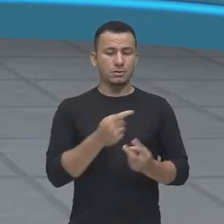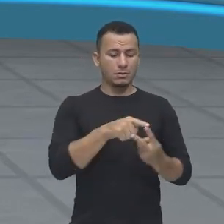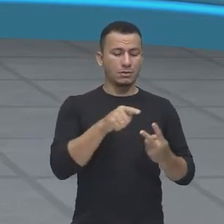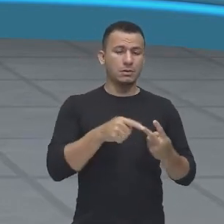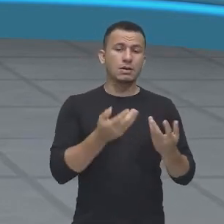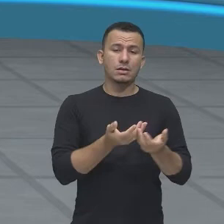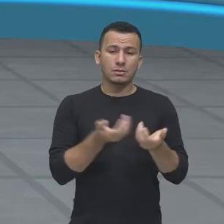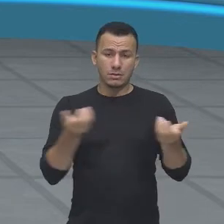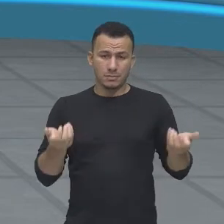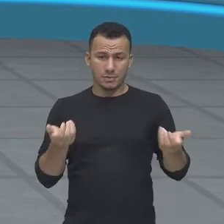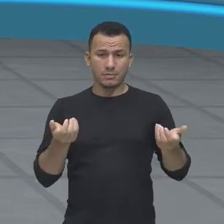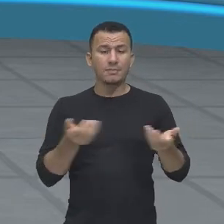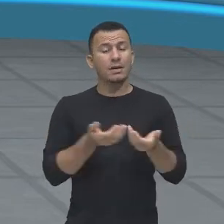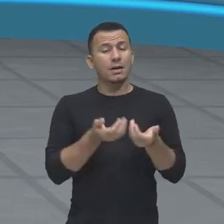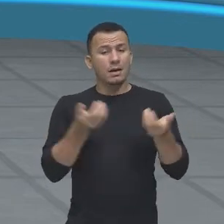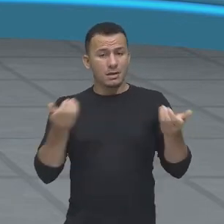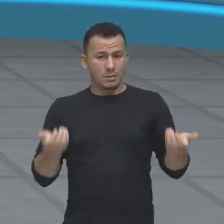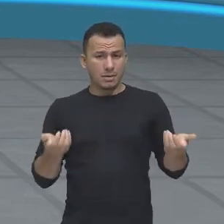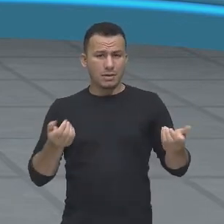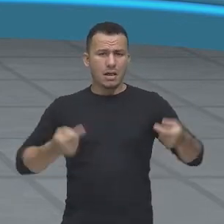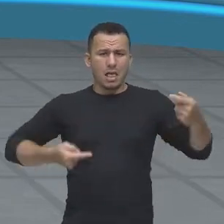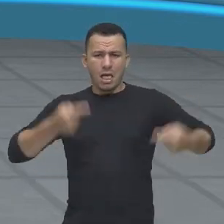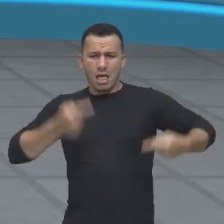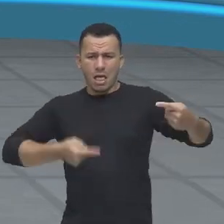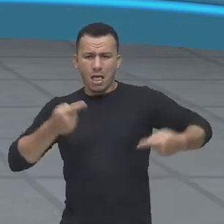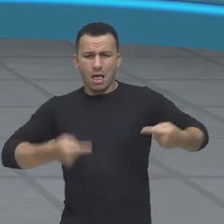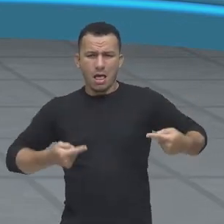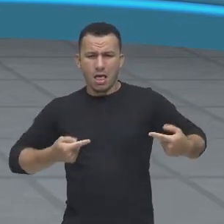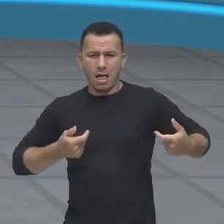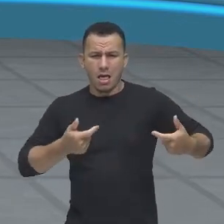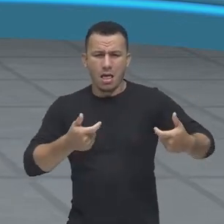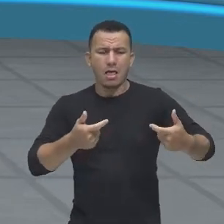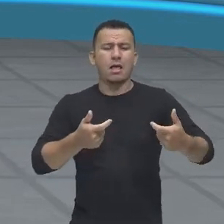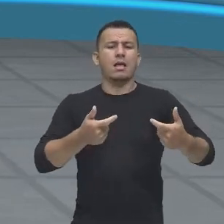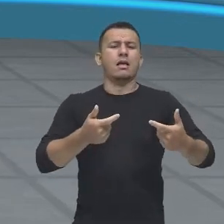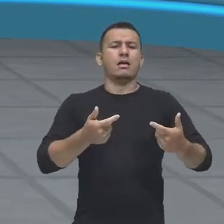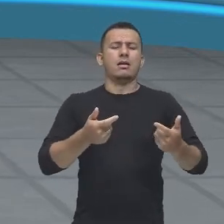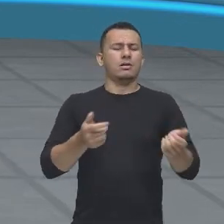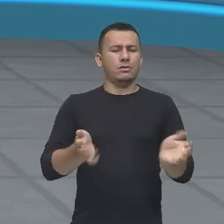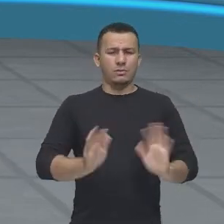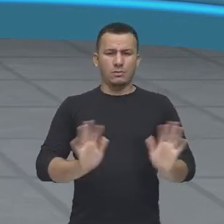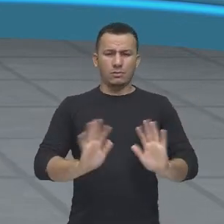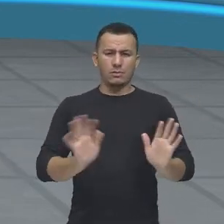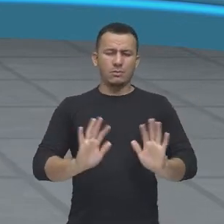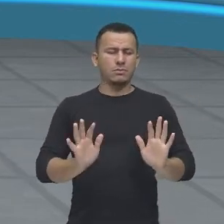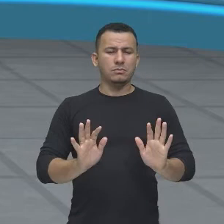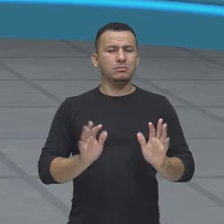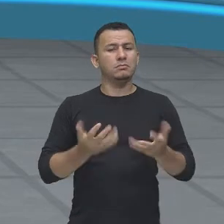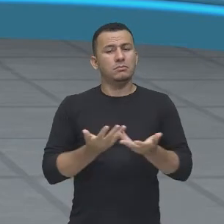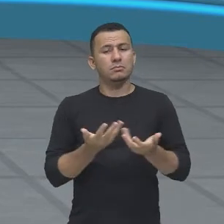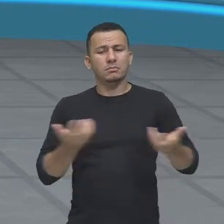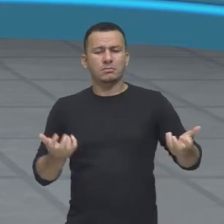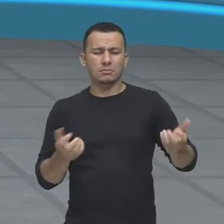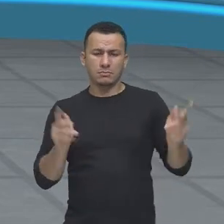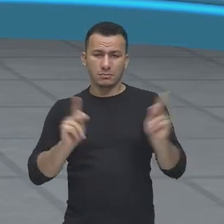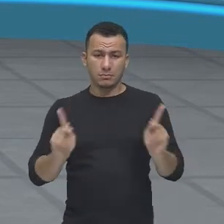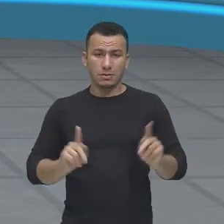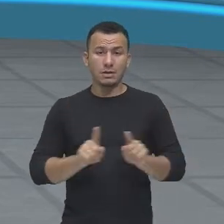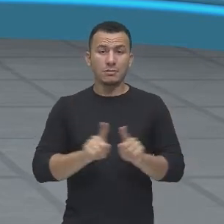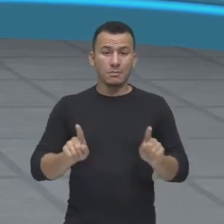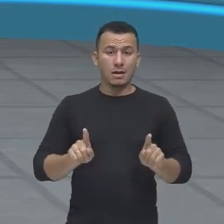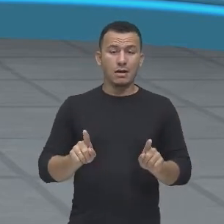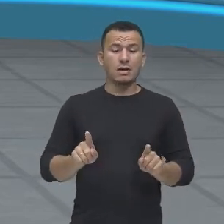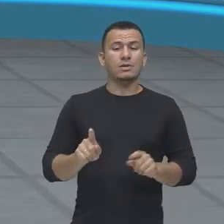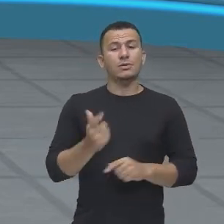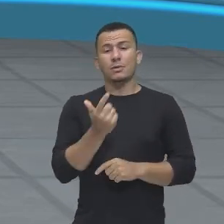gente falou, a separação não foi assim tão bonita, foi assim muito tranquila, mas esse outro